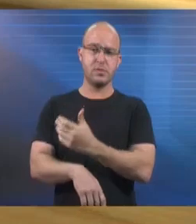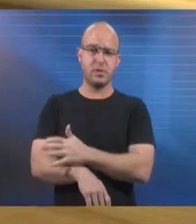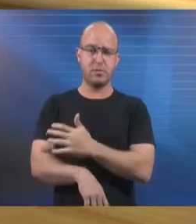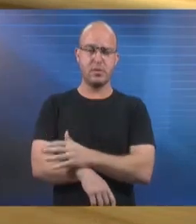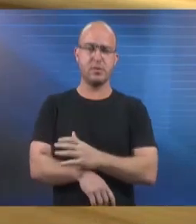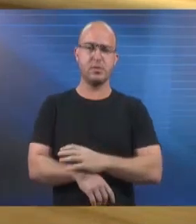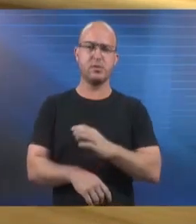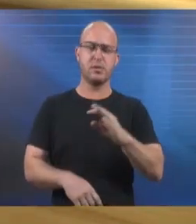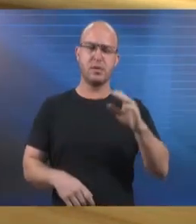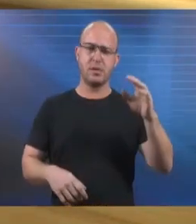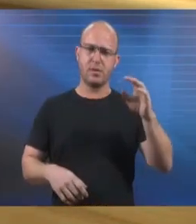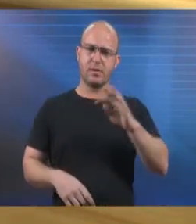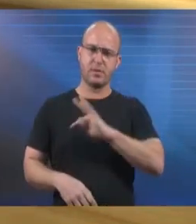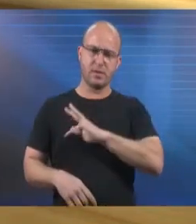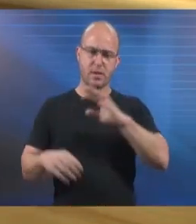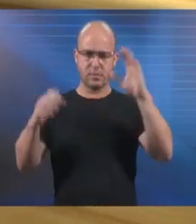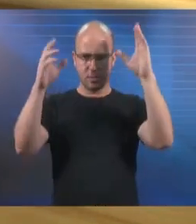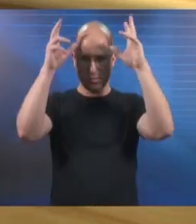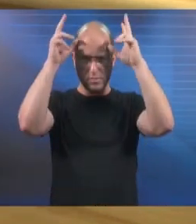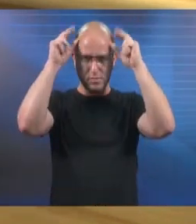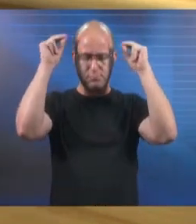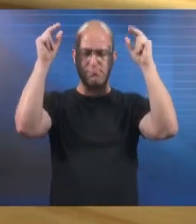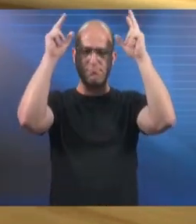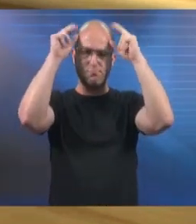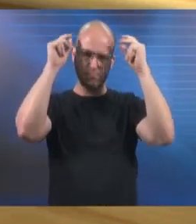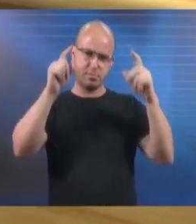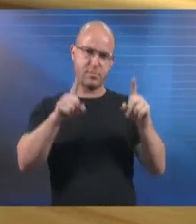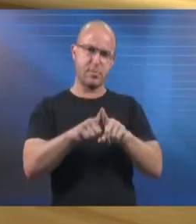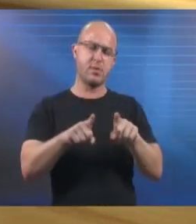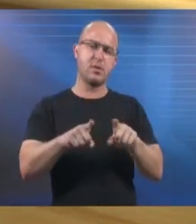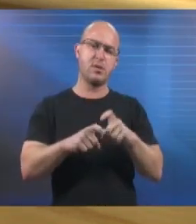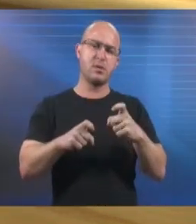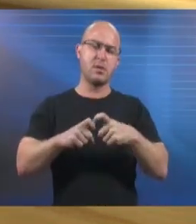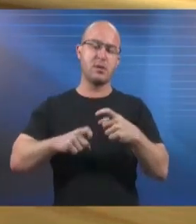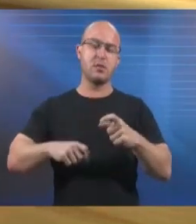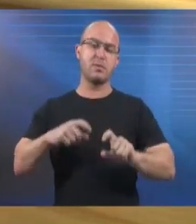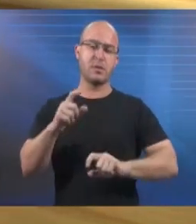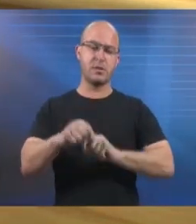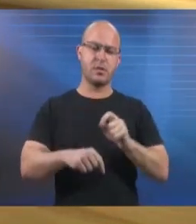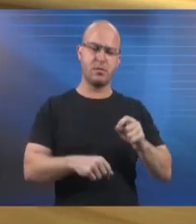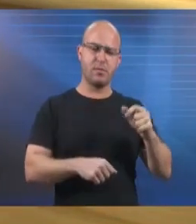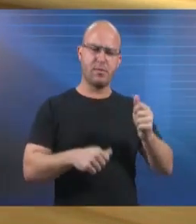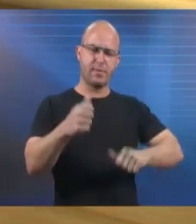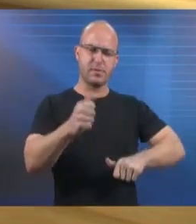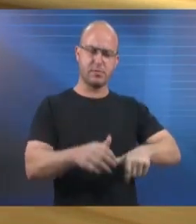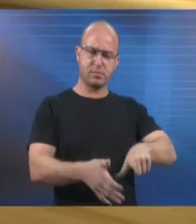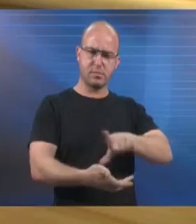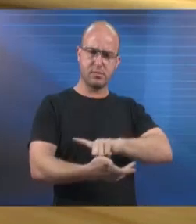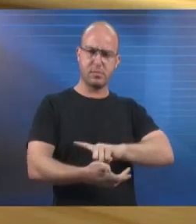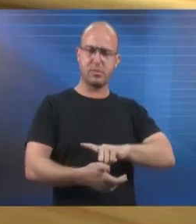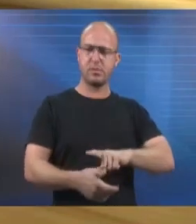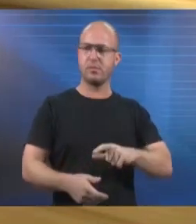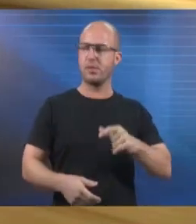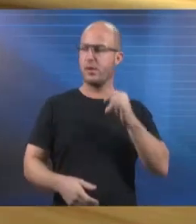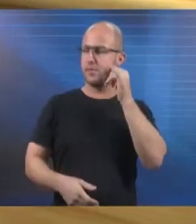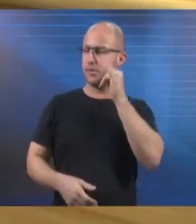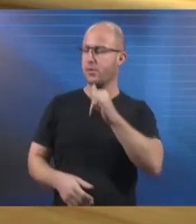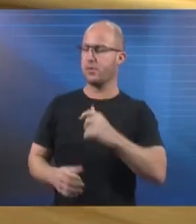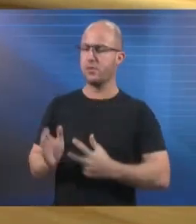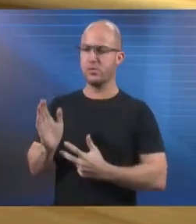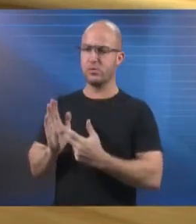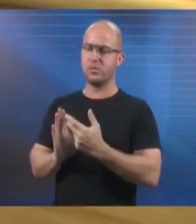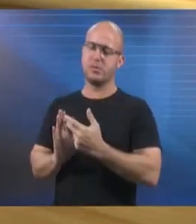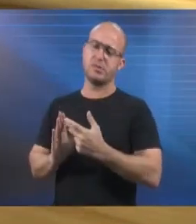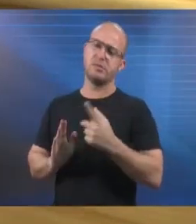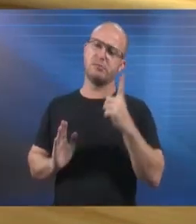também de profissionais médicos para que possam ter esse diagnóstico precoce evitando assim muitas vezes a cirurgia de alta